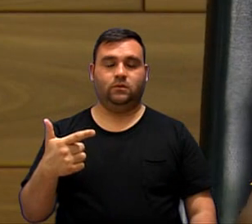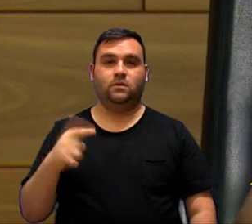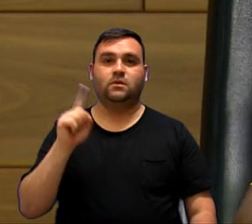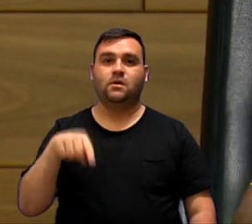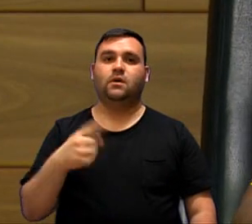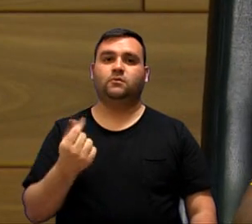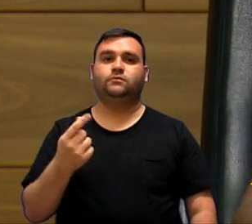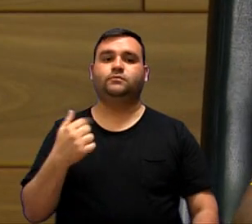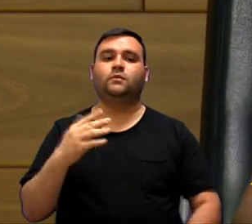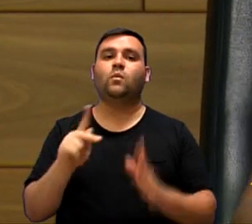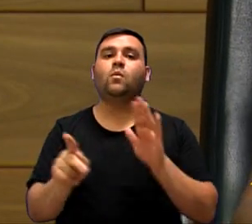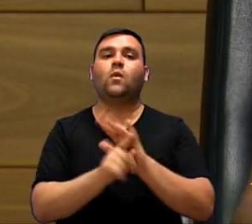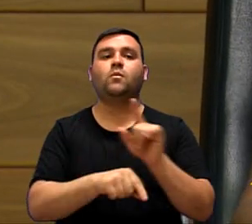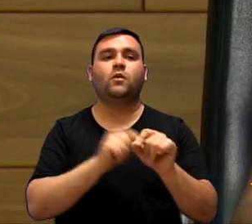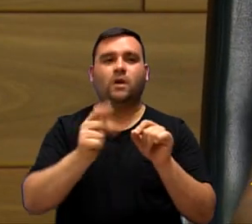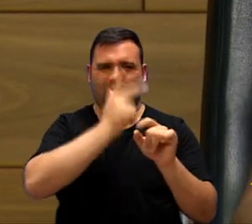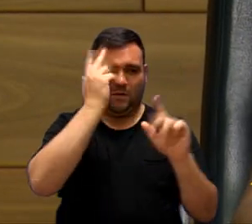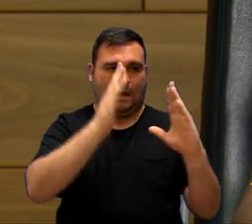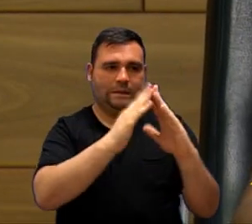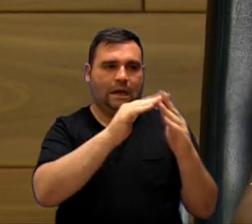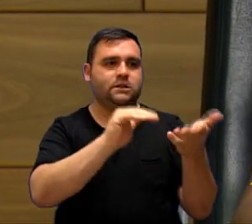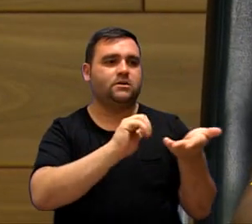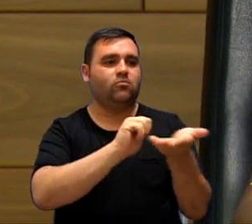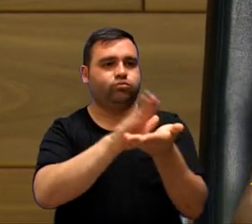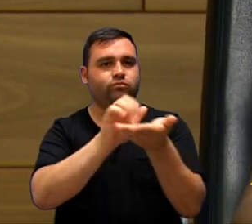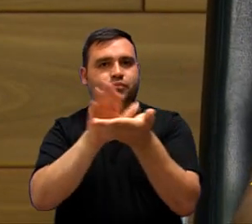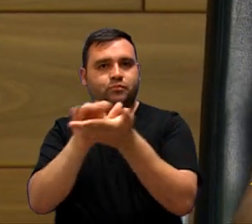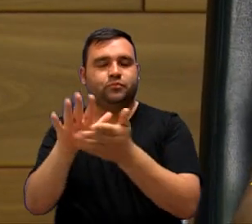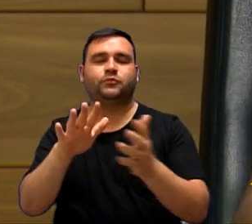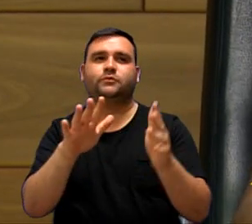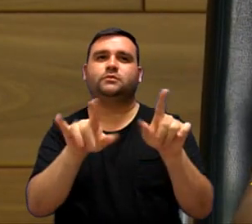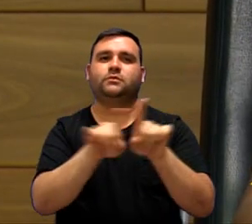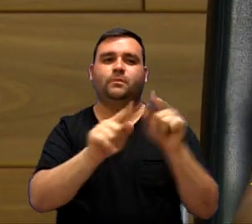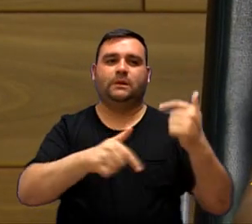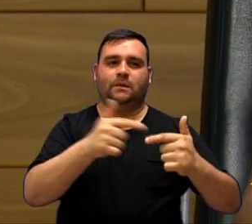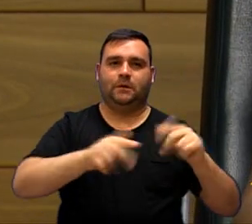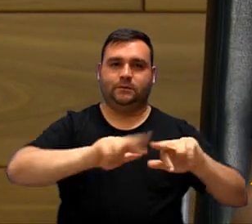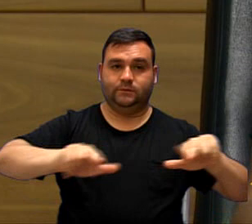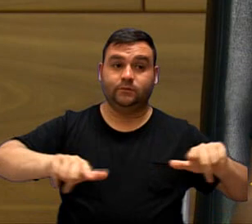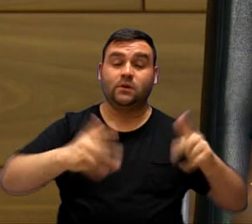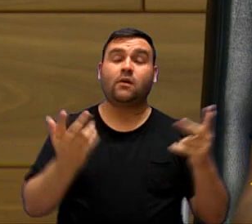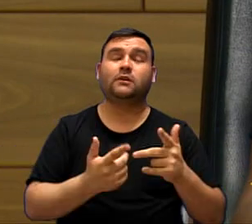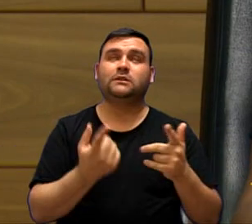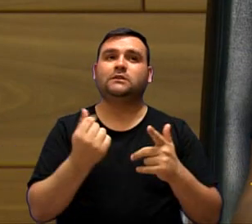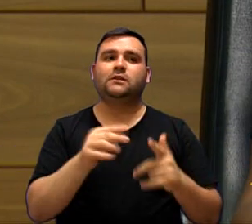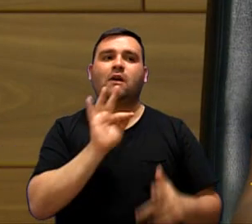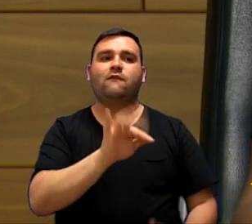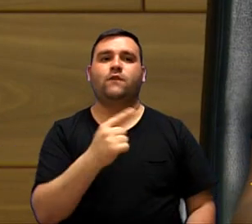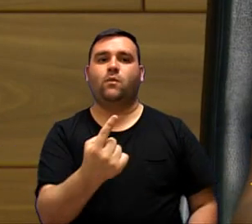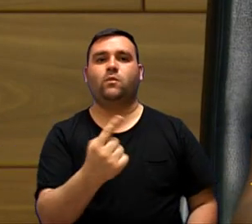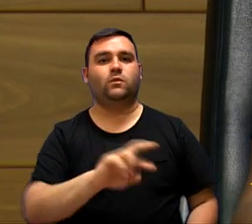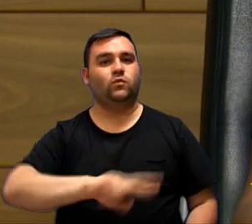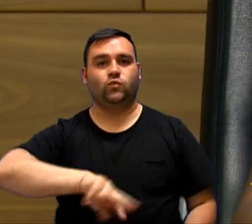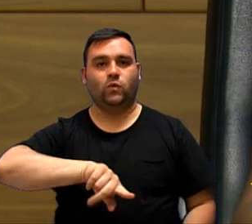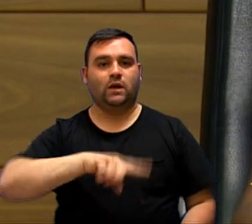R$ 3.118.082, é o valor de desapropriações e serviços. Né? Então, esse valor aqui não é fonte 1,